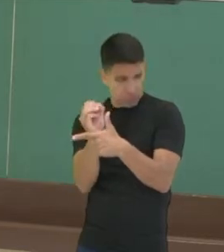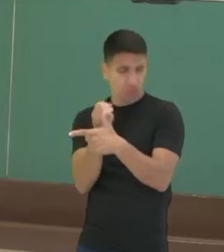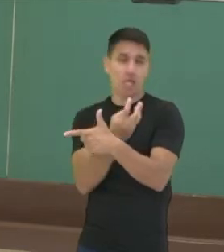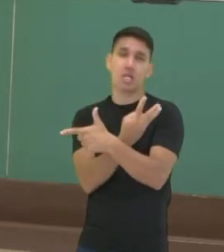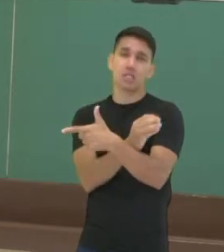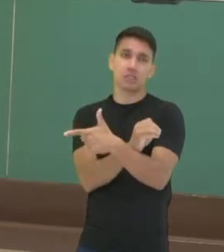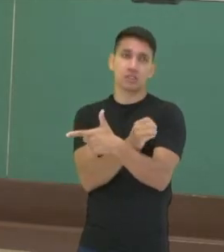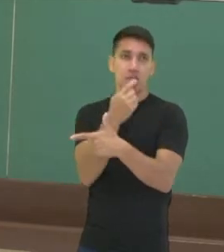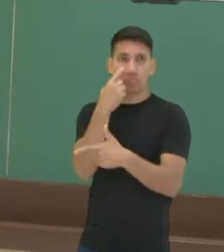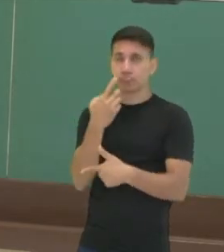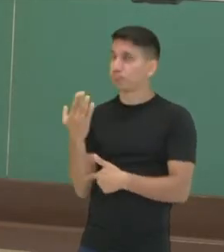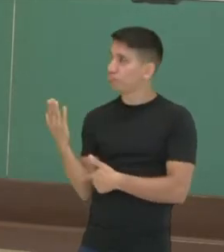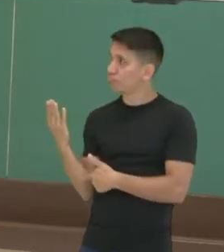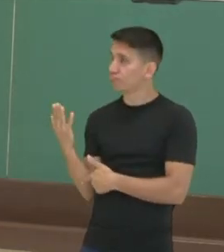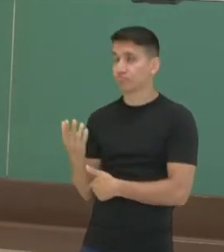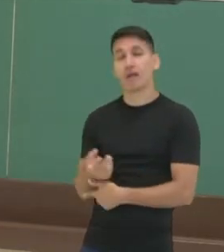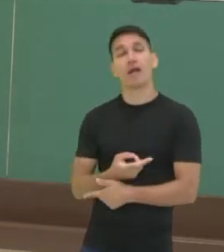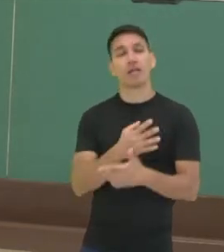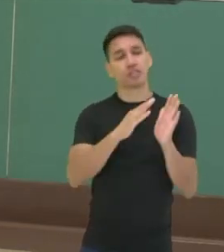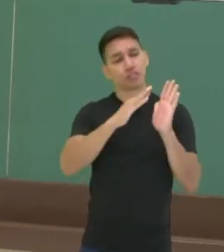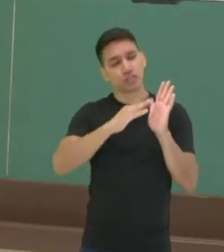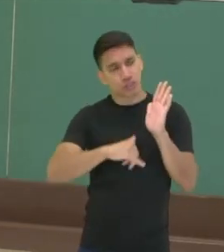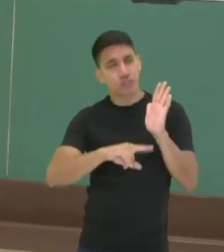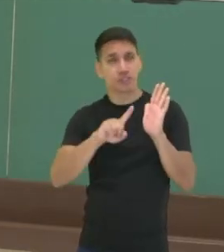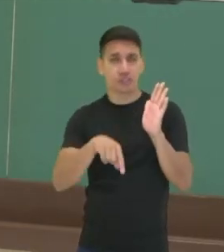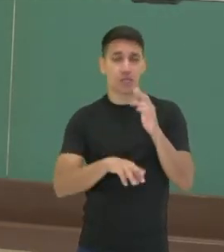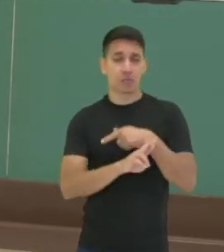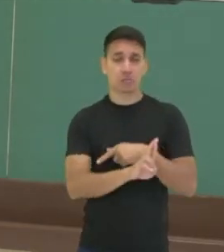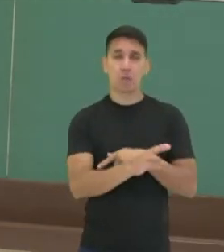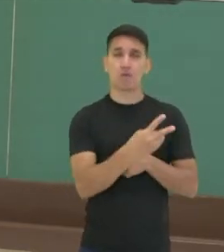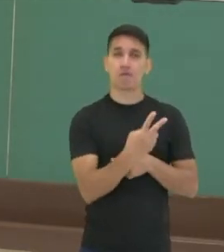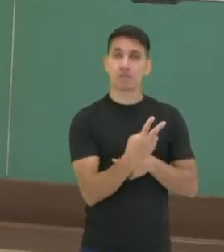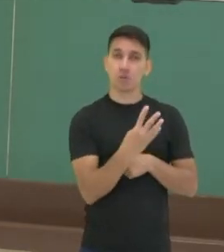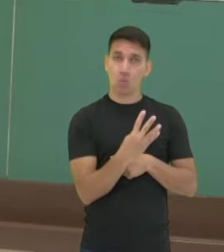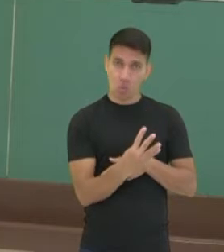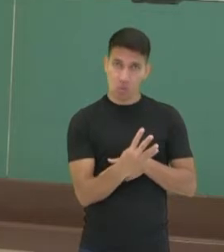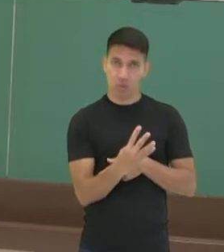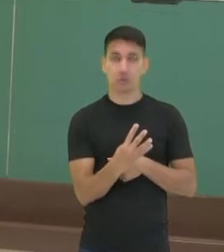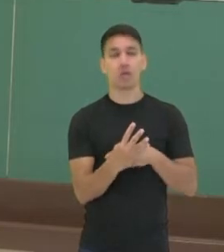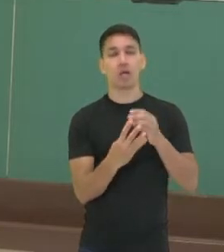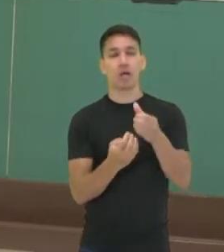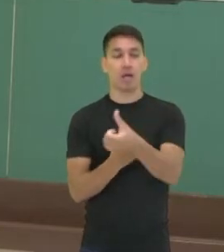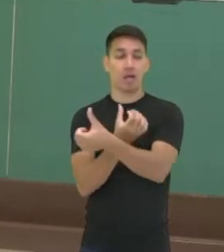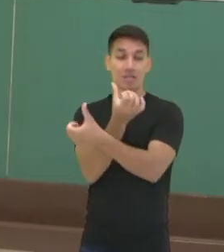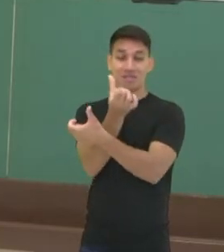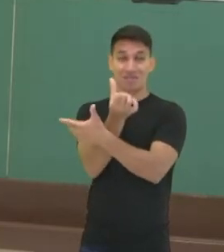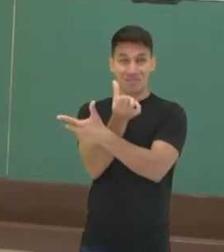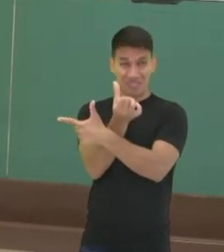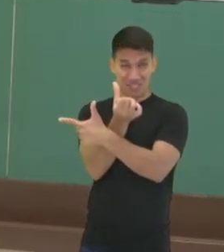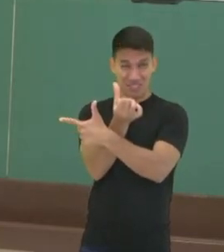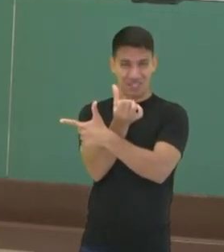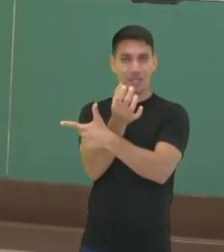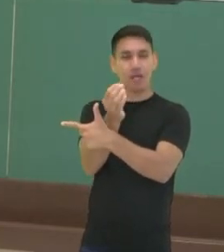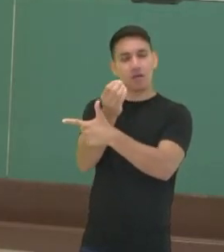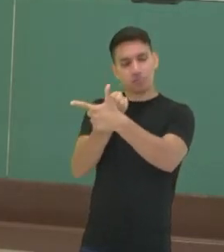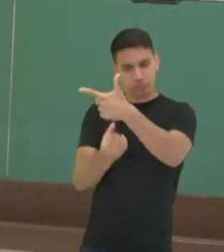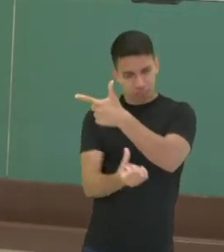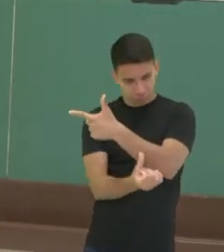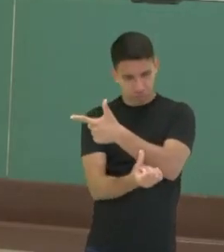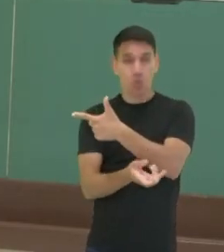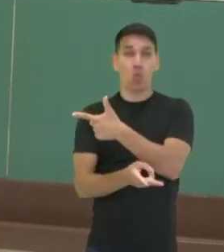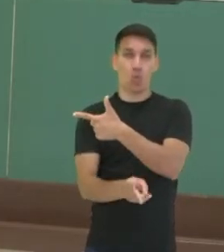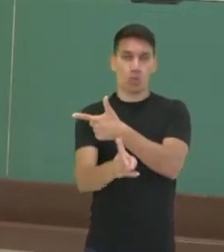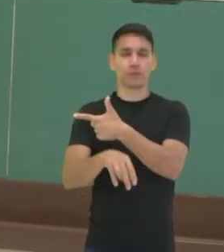menos 30 vai dar 24, isso mesmo. Aí abaixa o 6, tá bom? E continua essa